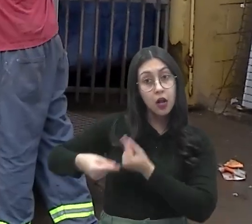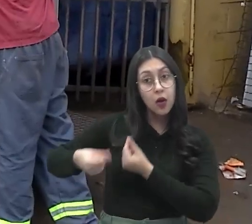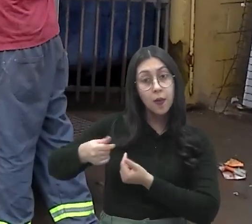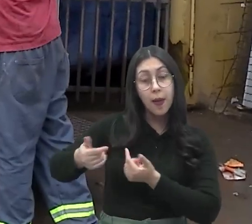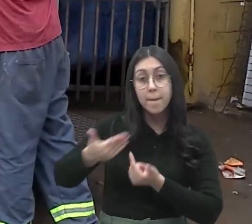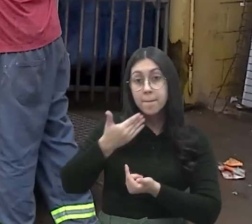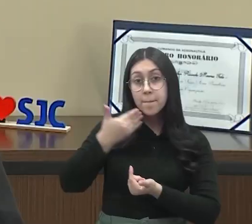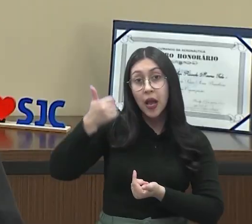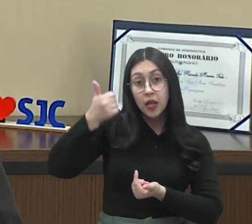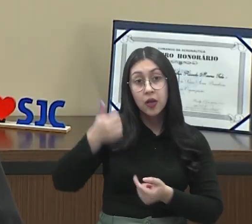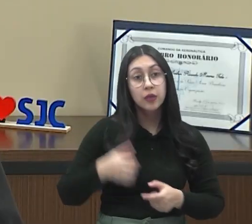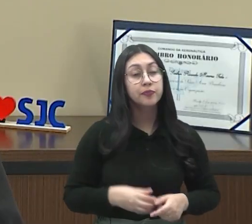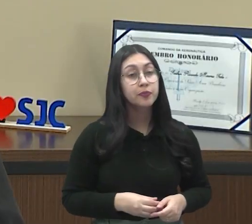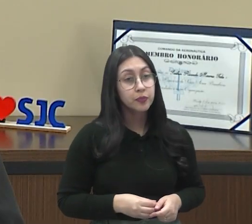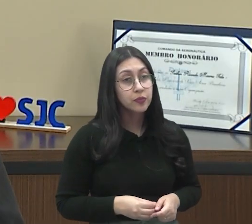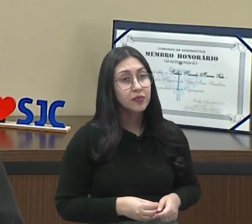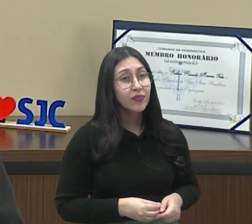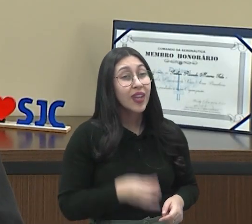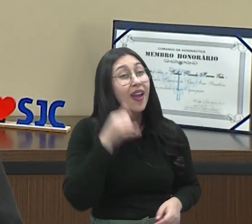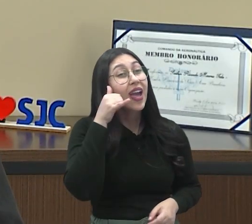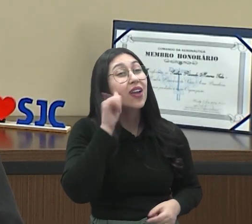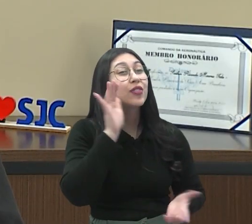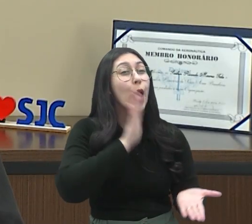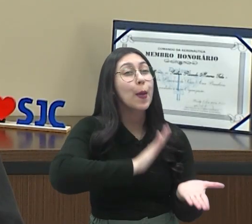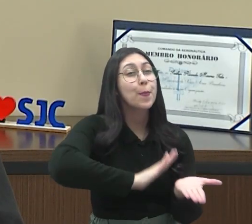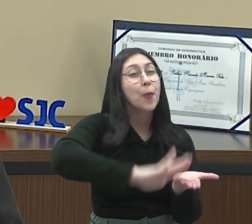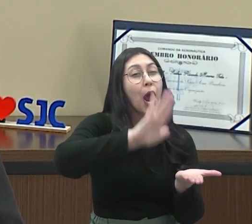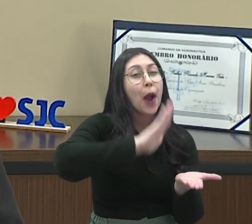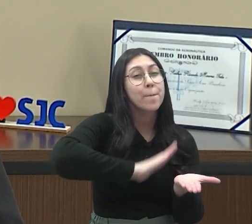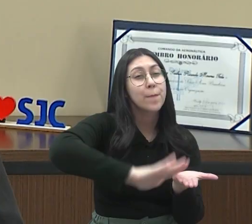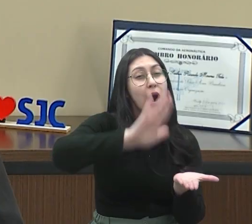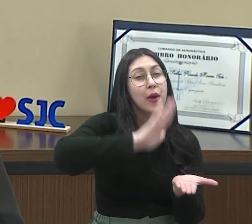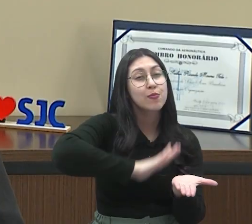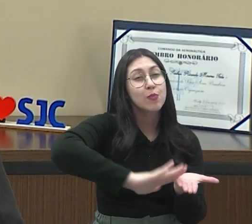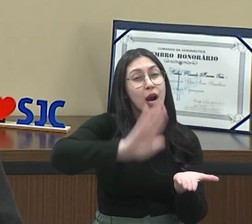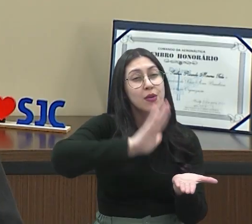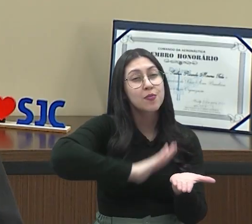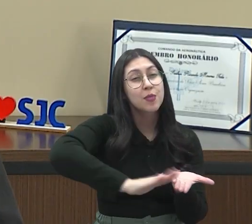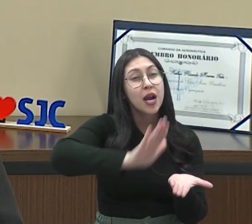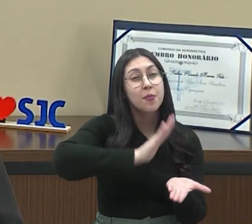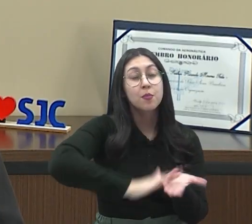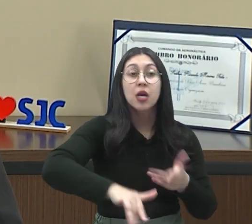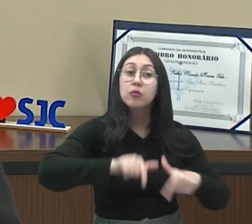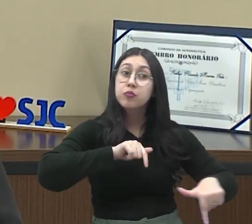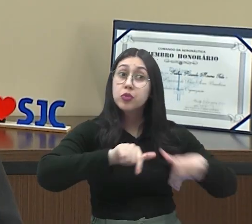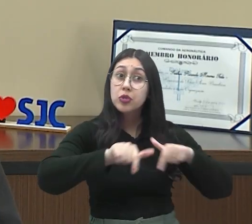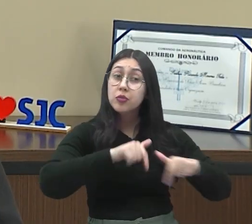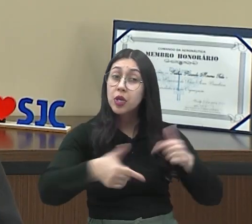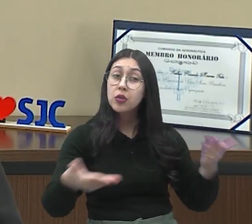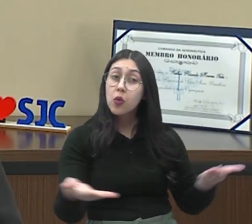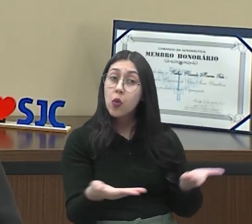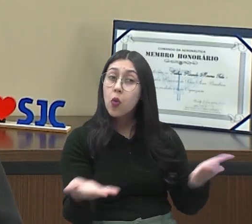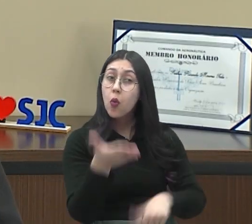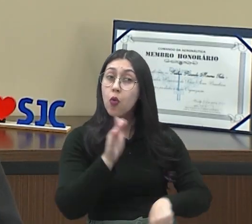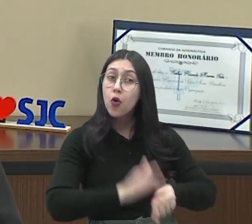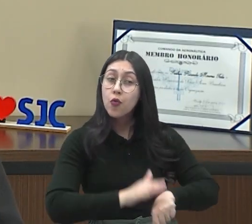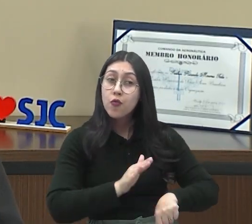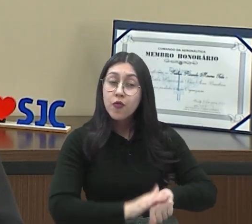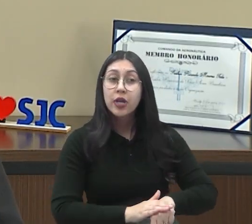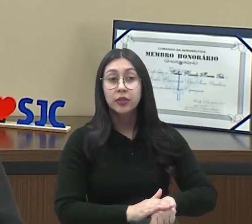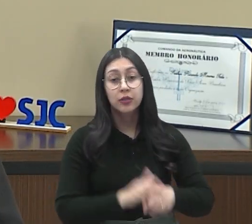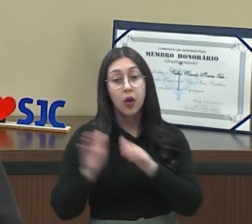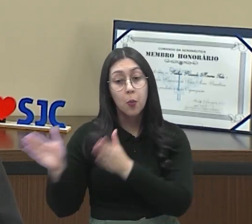cofres públicos. Vamos deixar de gastar um valor para o trabalho que é realizado hoje. Ou